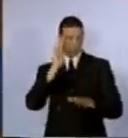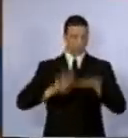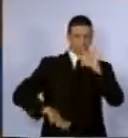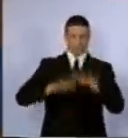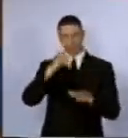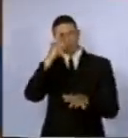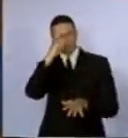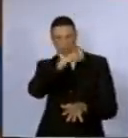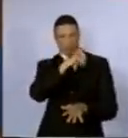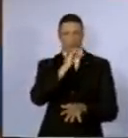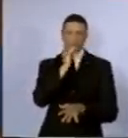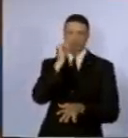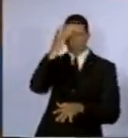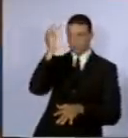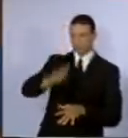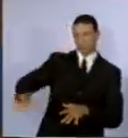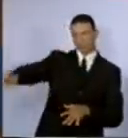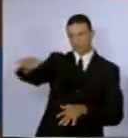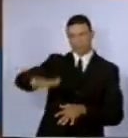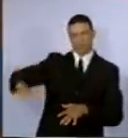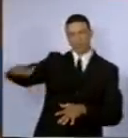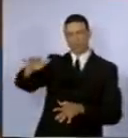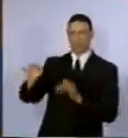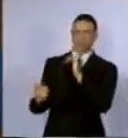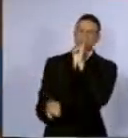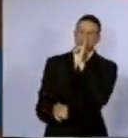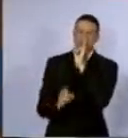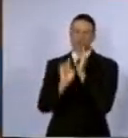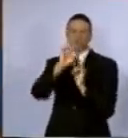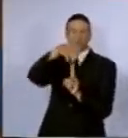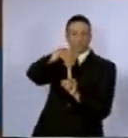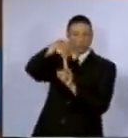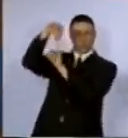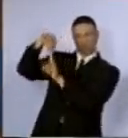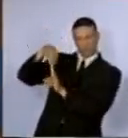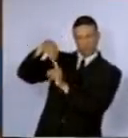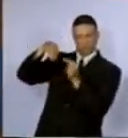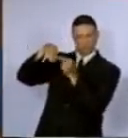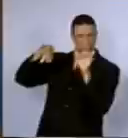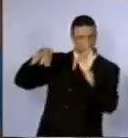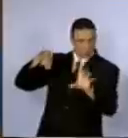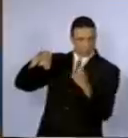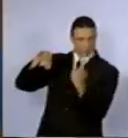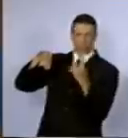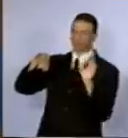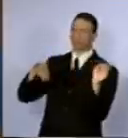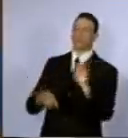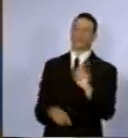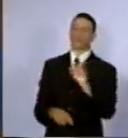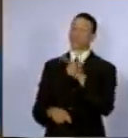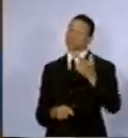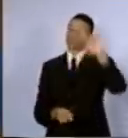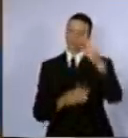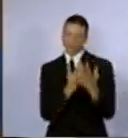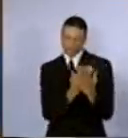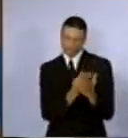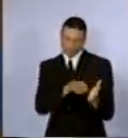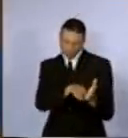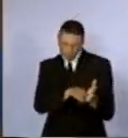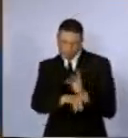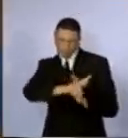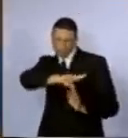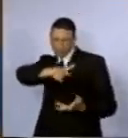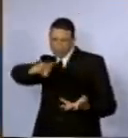As pessoas não são somente um exemplo único de que os estudos enfocaram. Nós temos também a